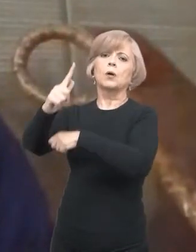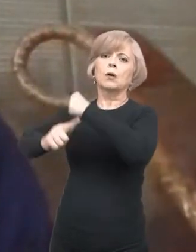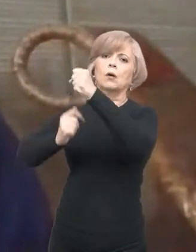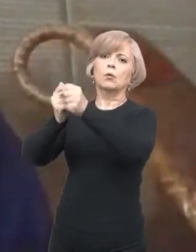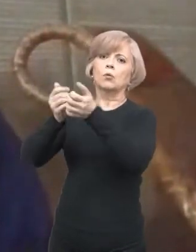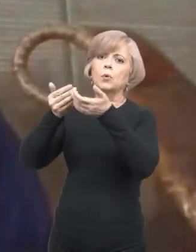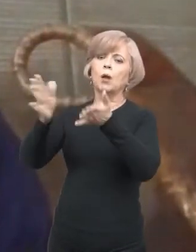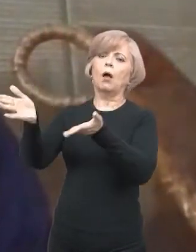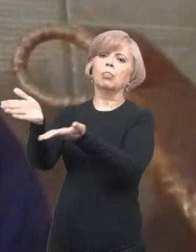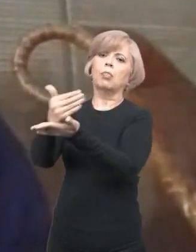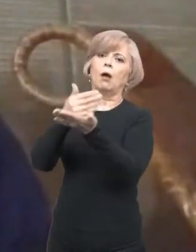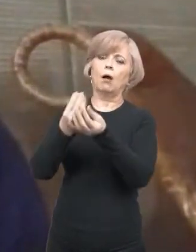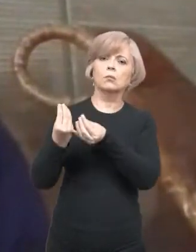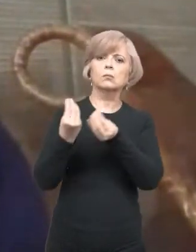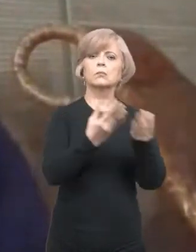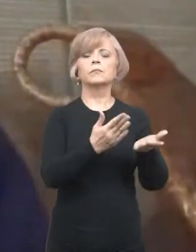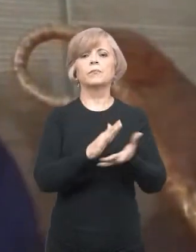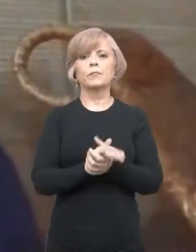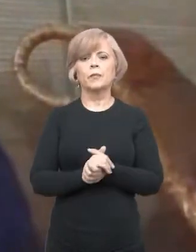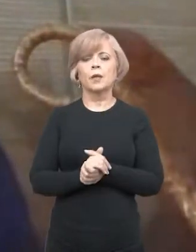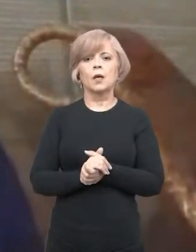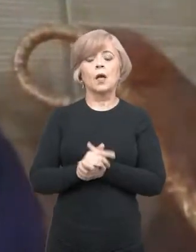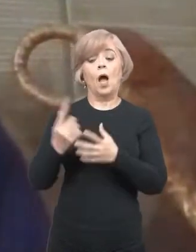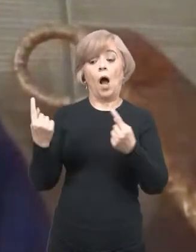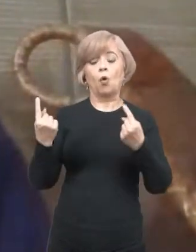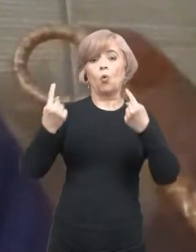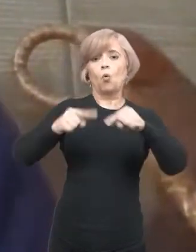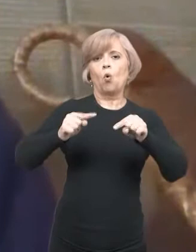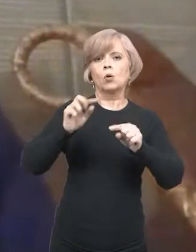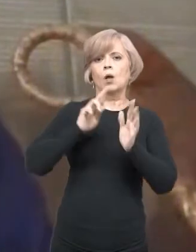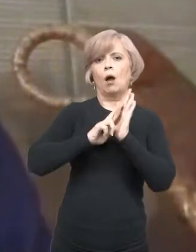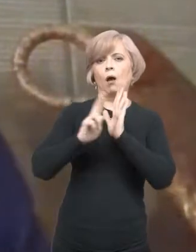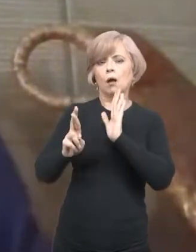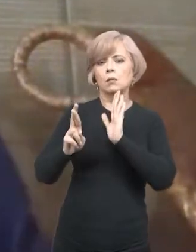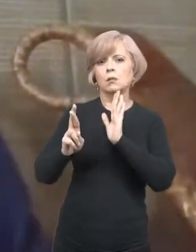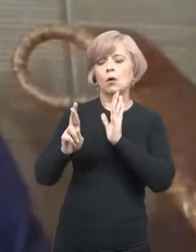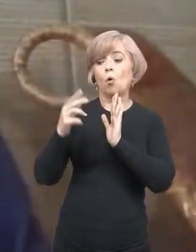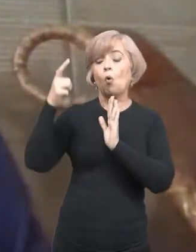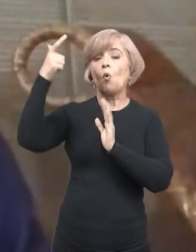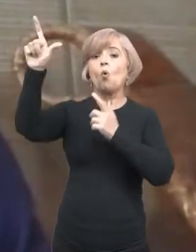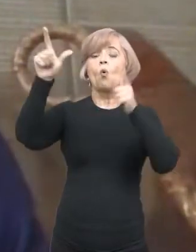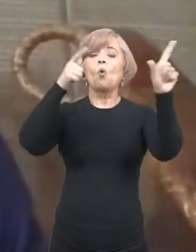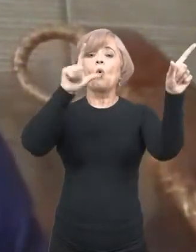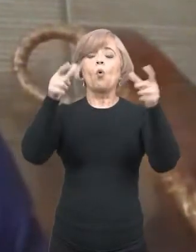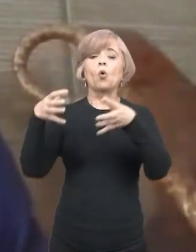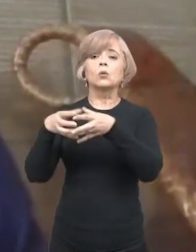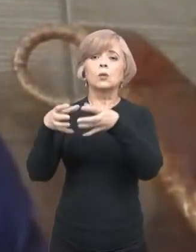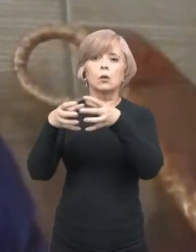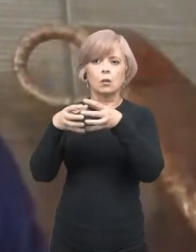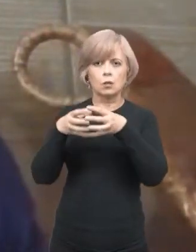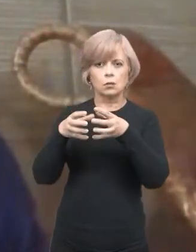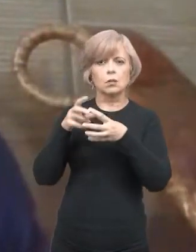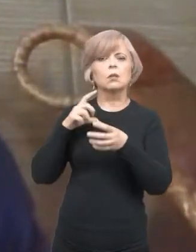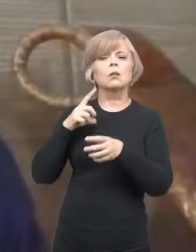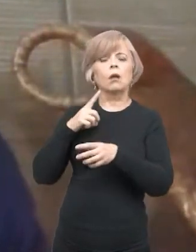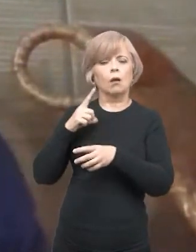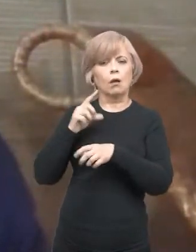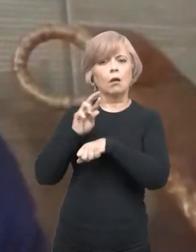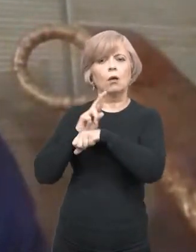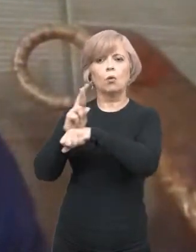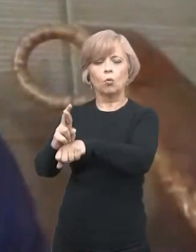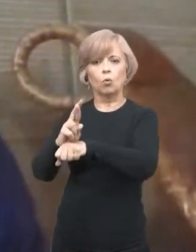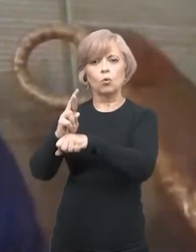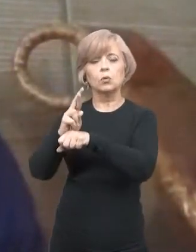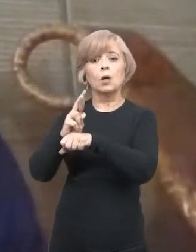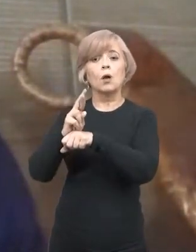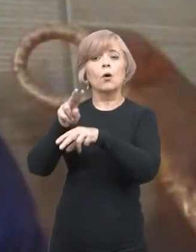questão. E essas contra-razões é uma outra equipe de assistentes da Assessoria de Recursos Constitucionais,